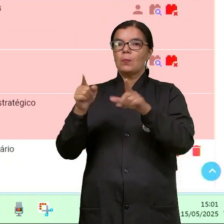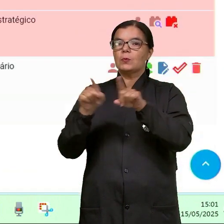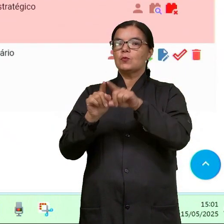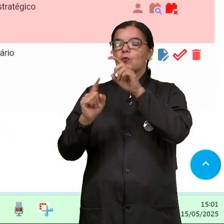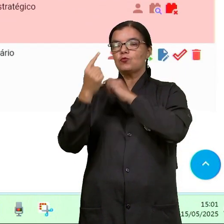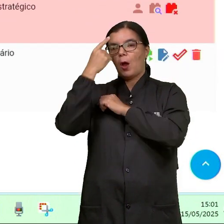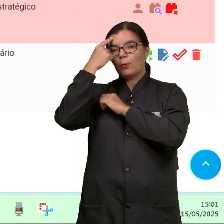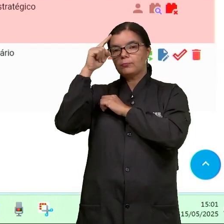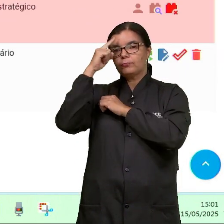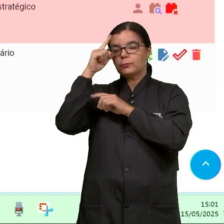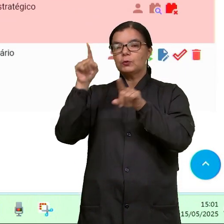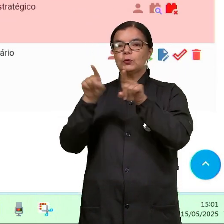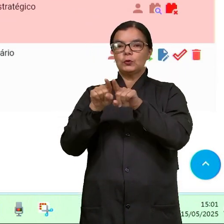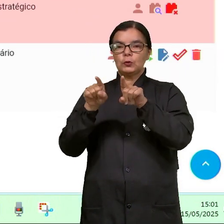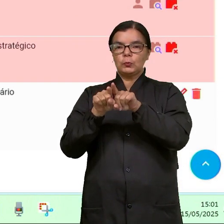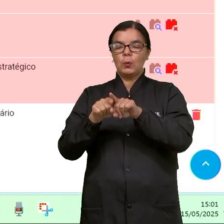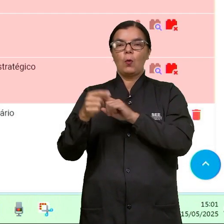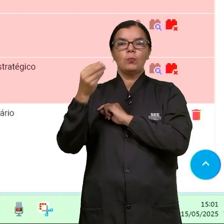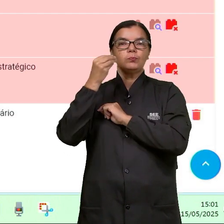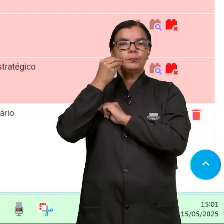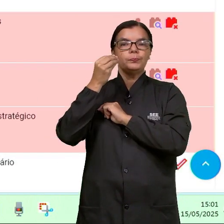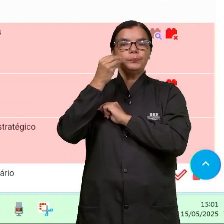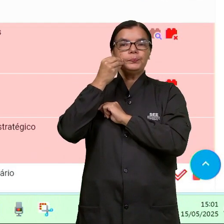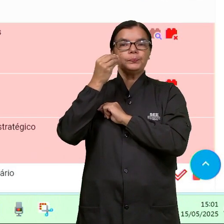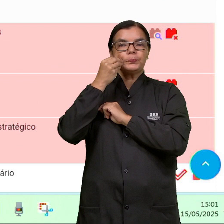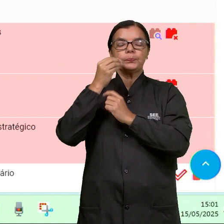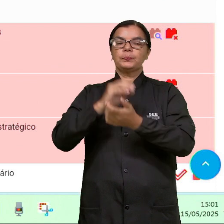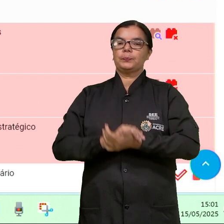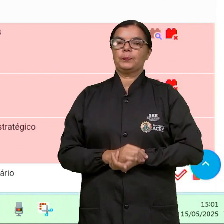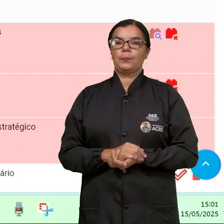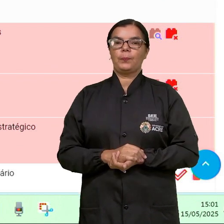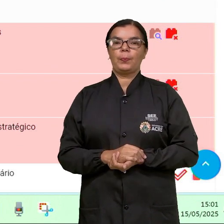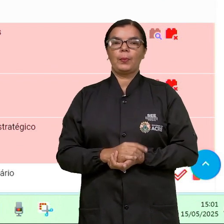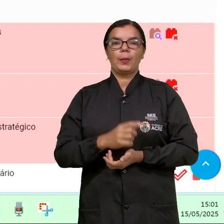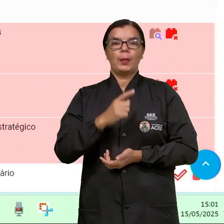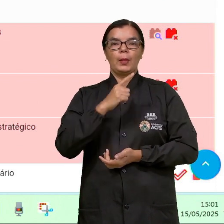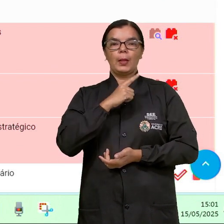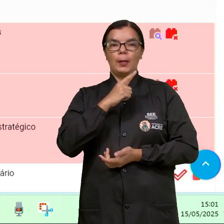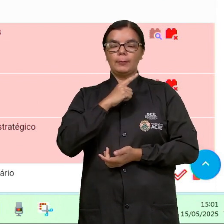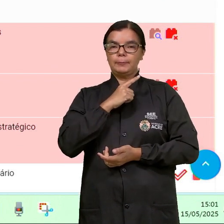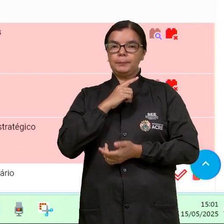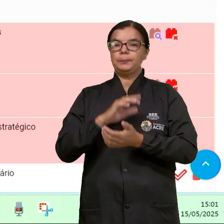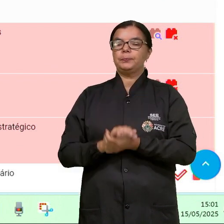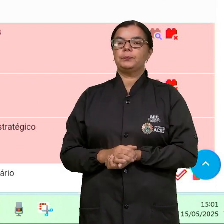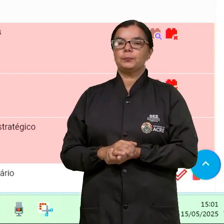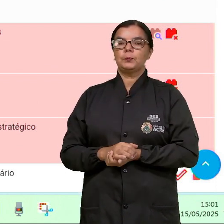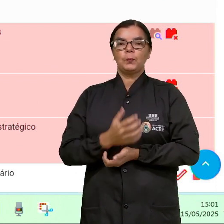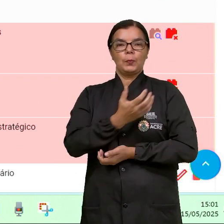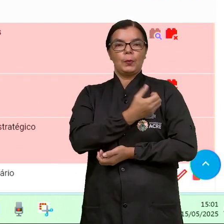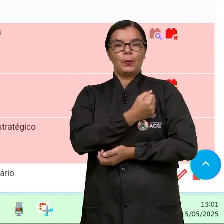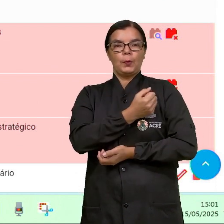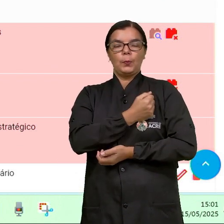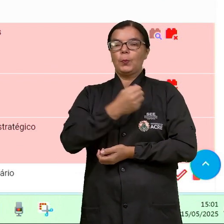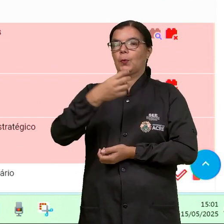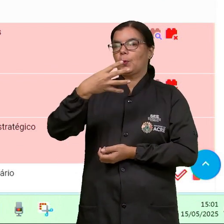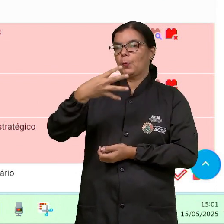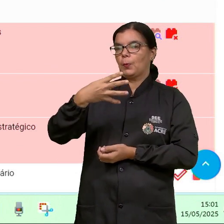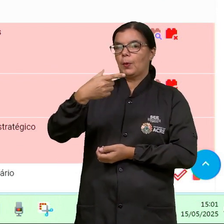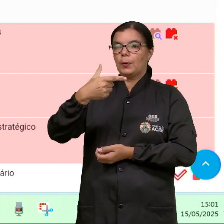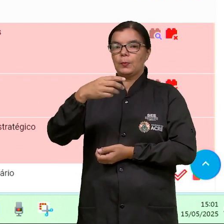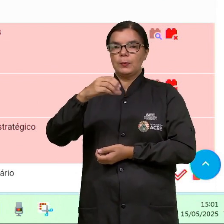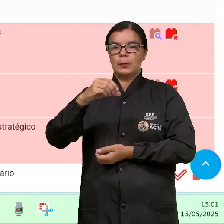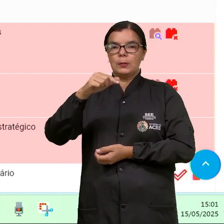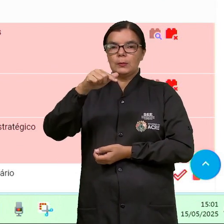tá? Como teste, ó. Então eu tenho aqui, ó, o bloco número tal,